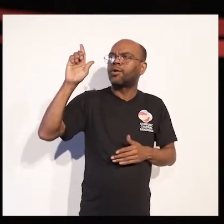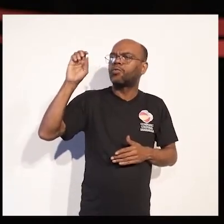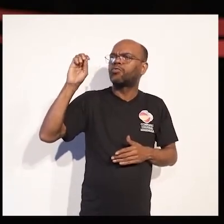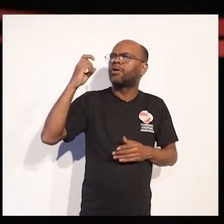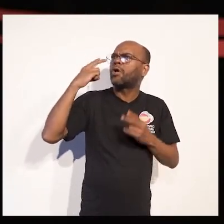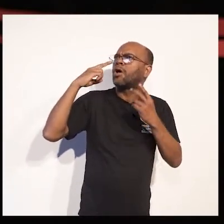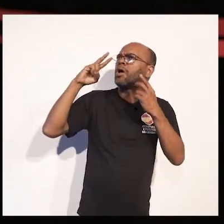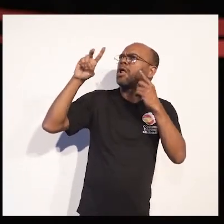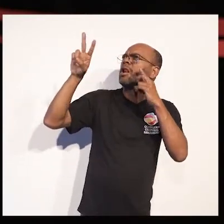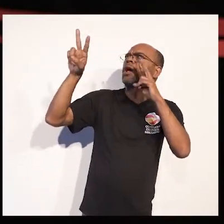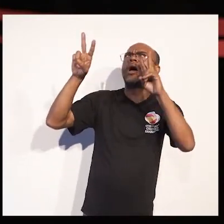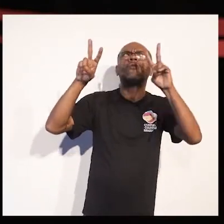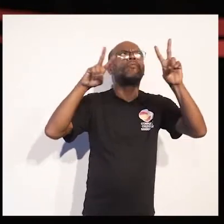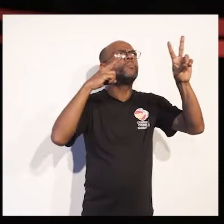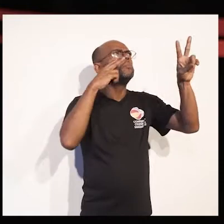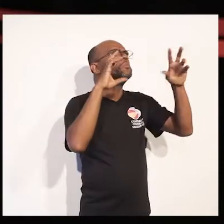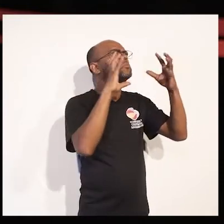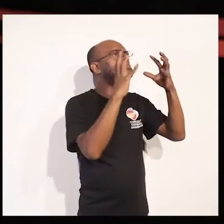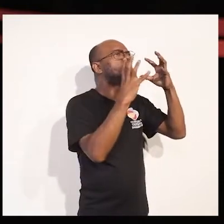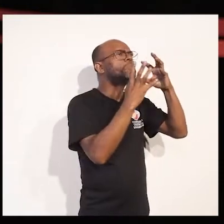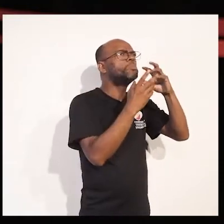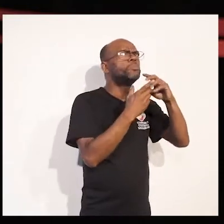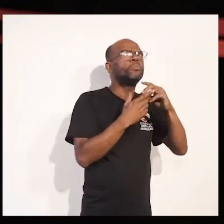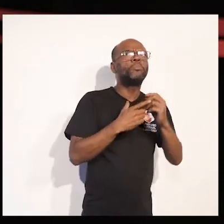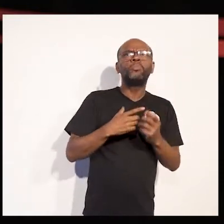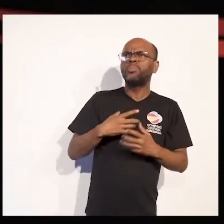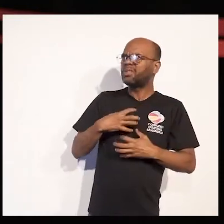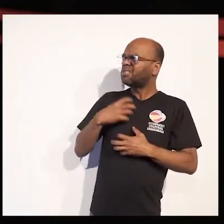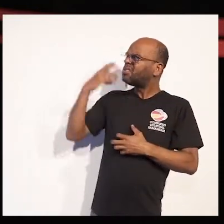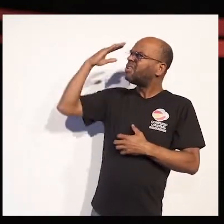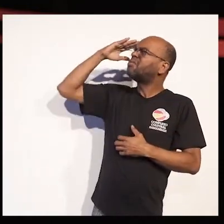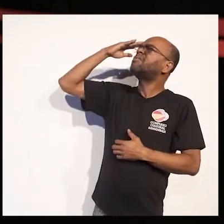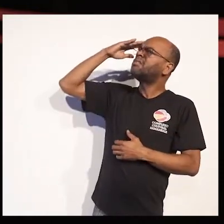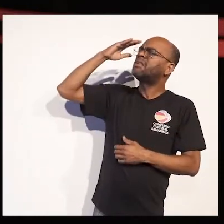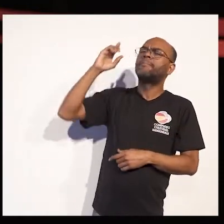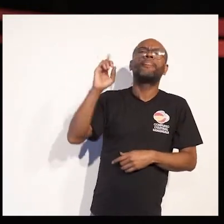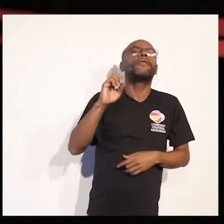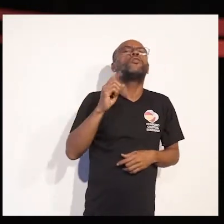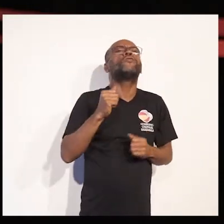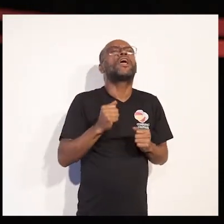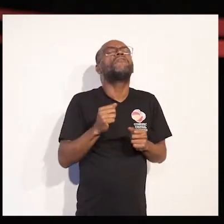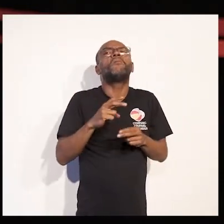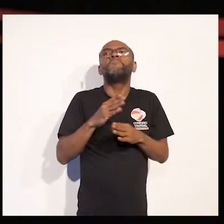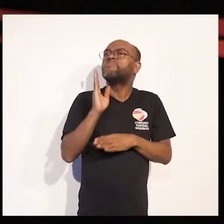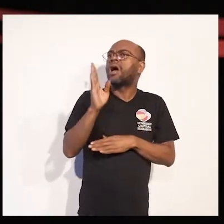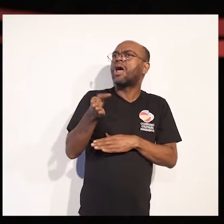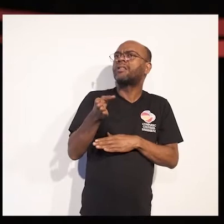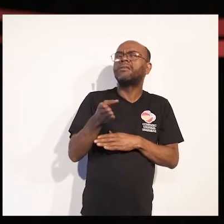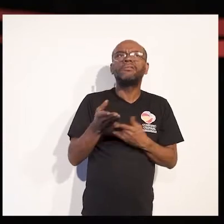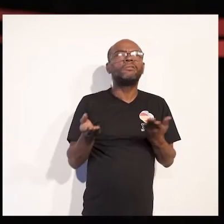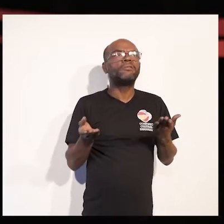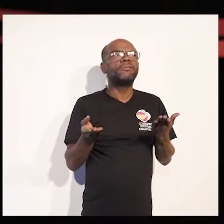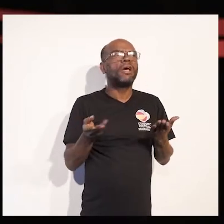muito o mundo e tentava entendê-lo. E eram pessoas que não ficavam muito acomodadas e não aceitavam as